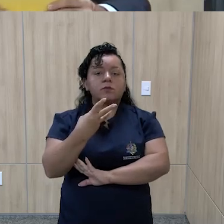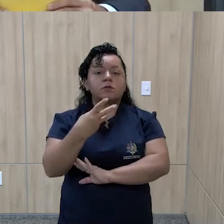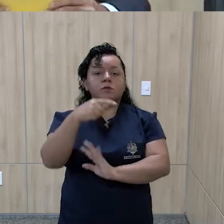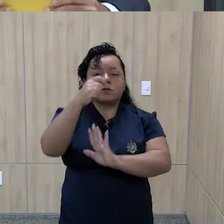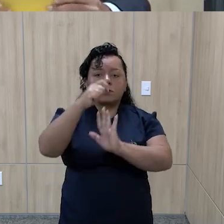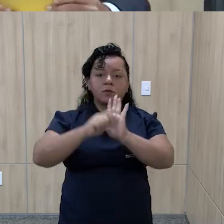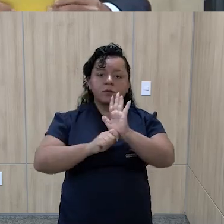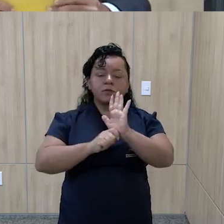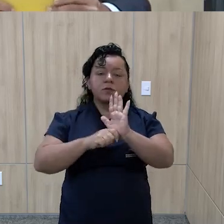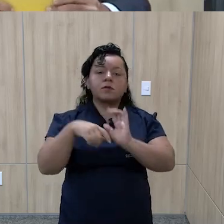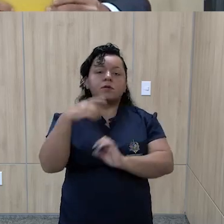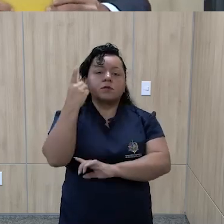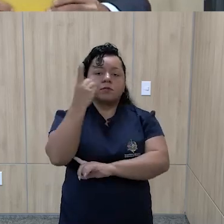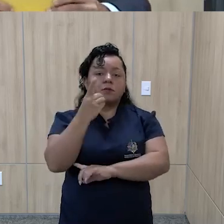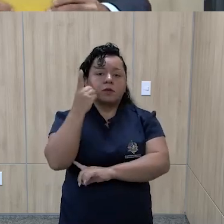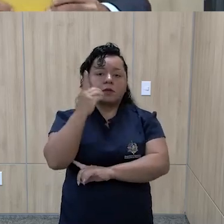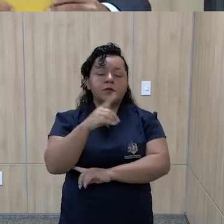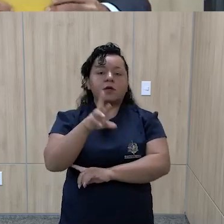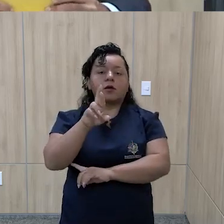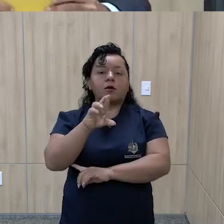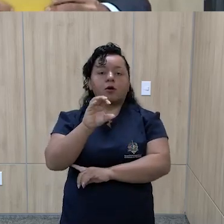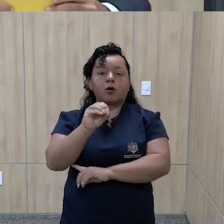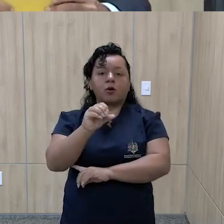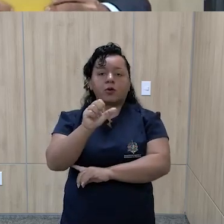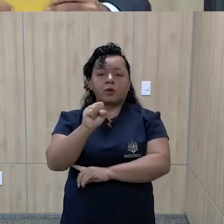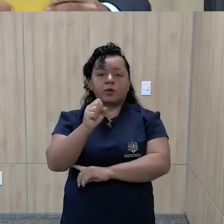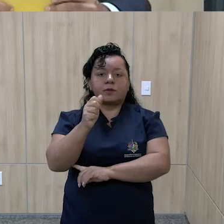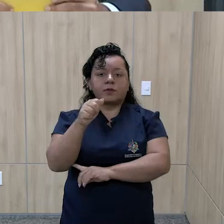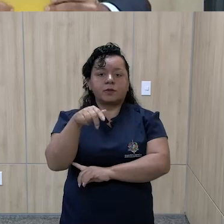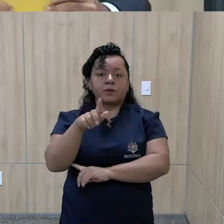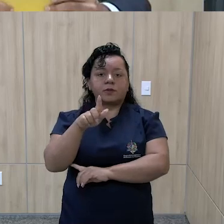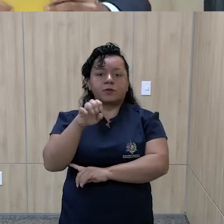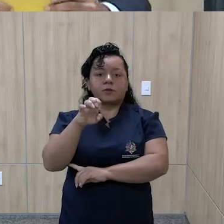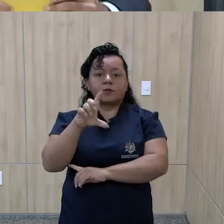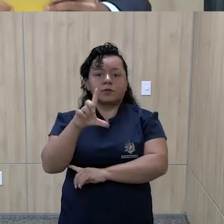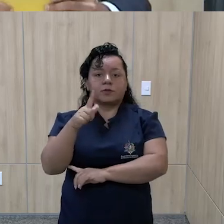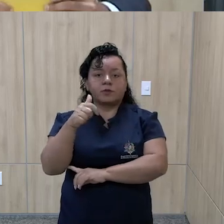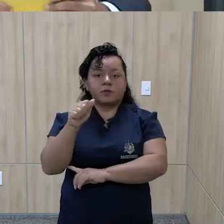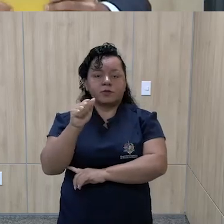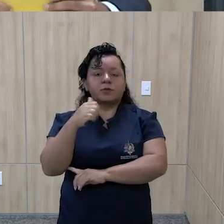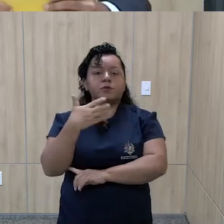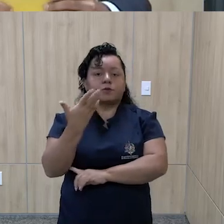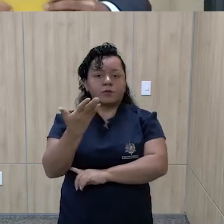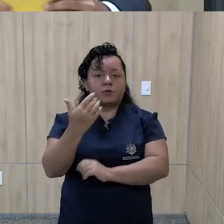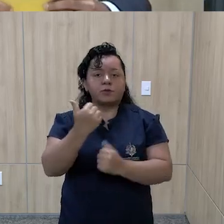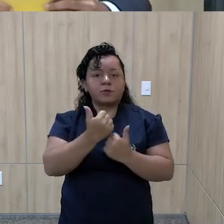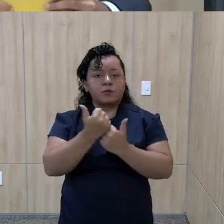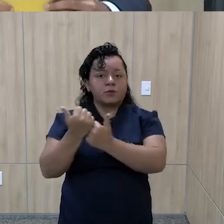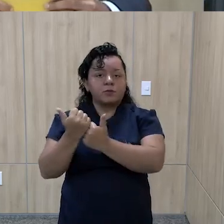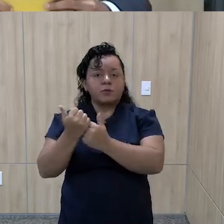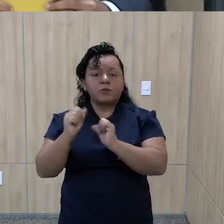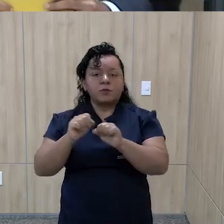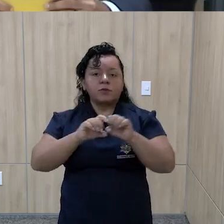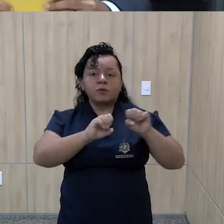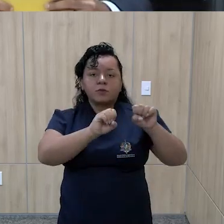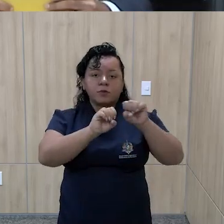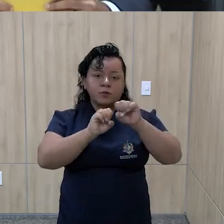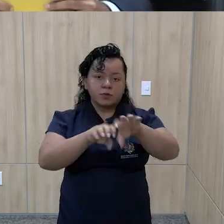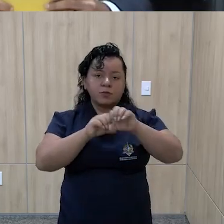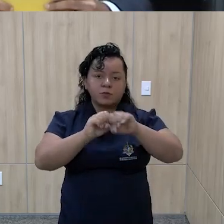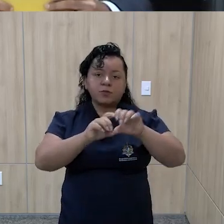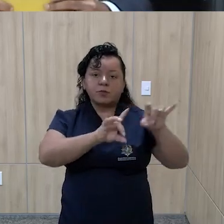e autoria deputada rosângeladão institui medidas e atenção cuidado esse suporte educacional